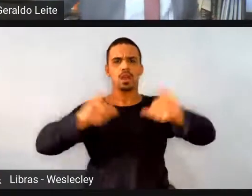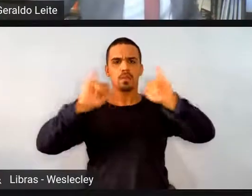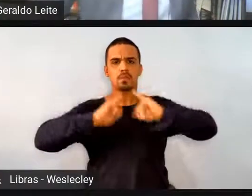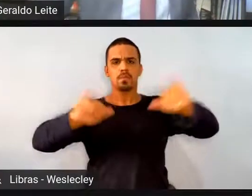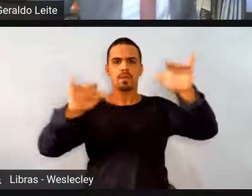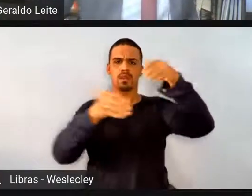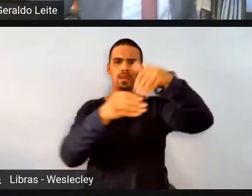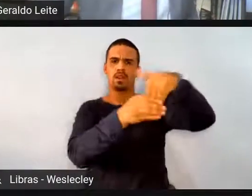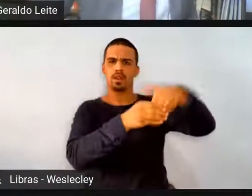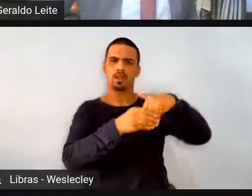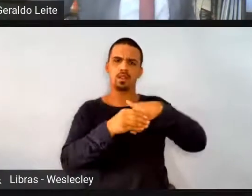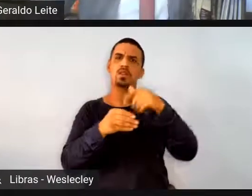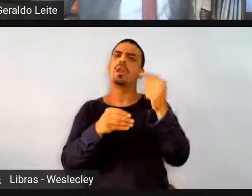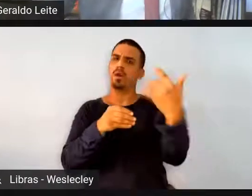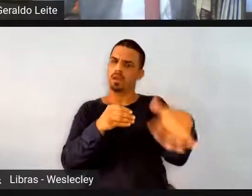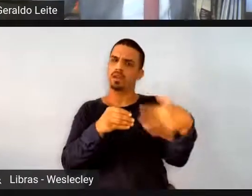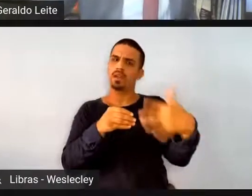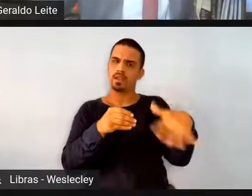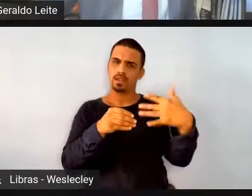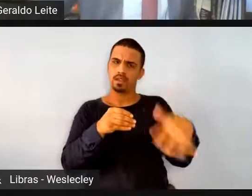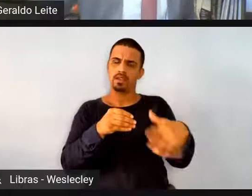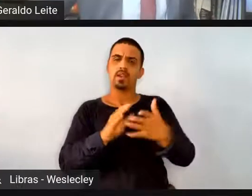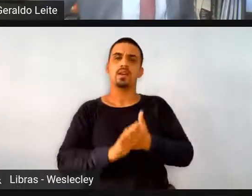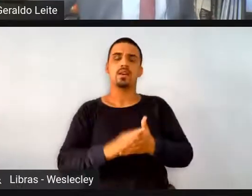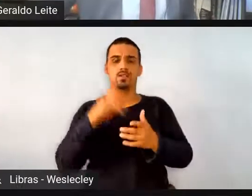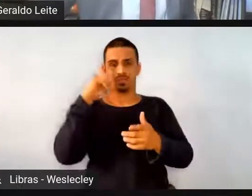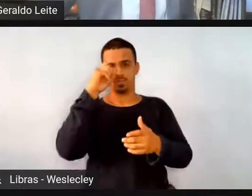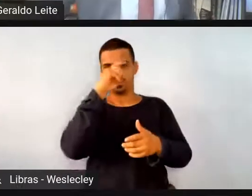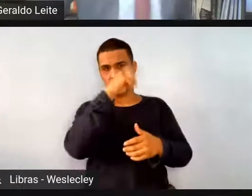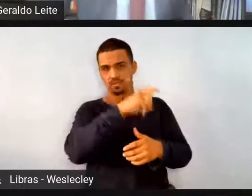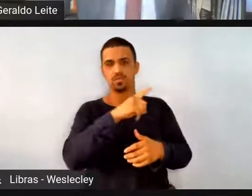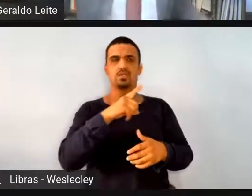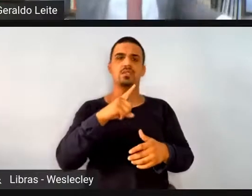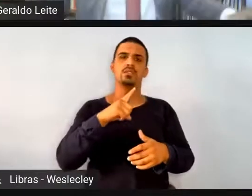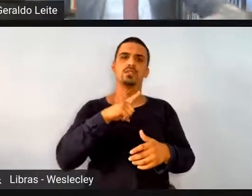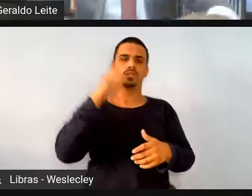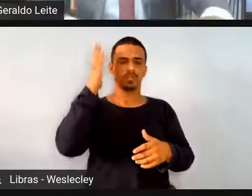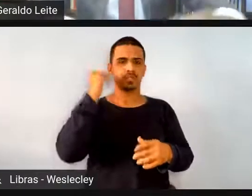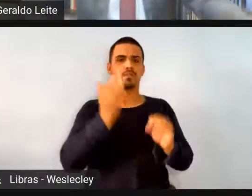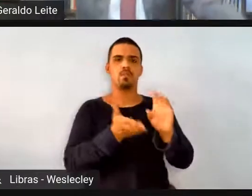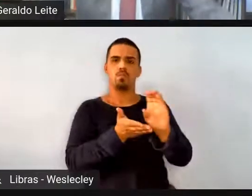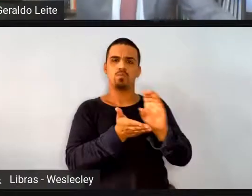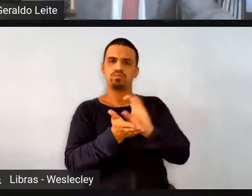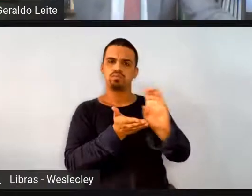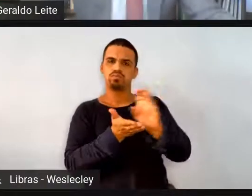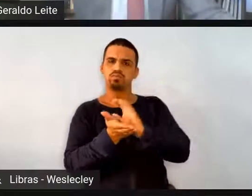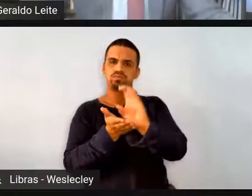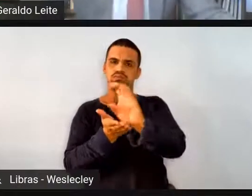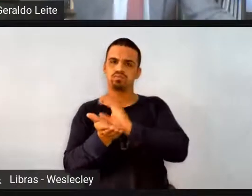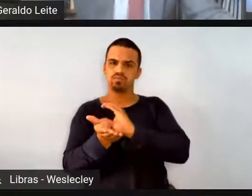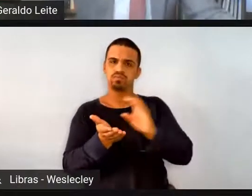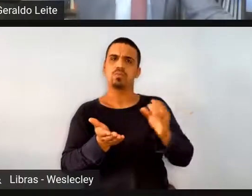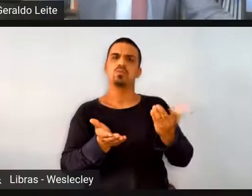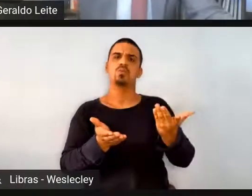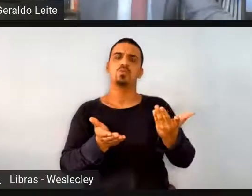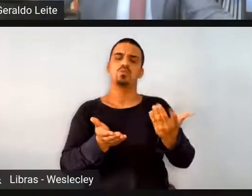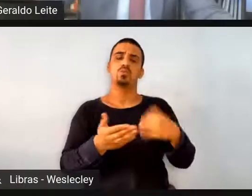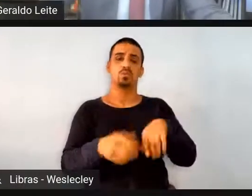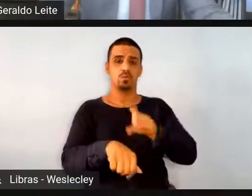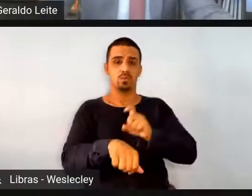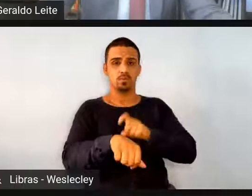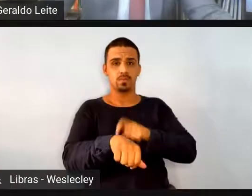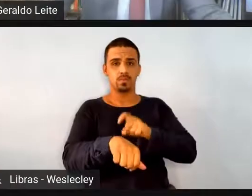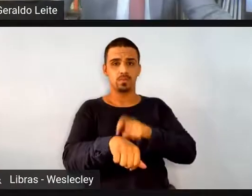poucas fontes de financiamento, com uma dificuldade de obtenção de recurso. Ao mesmo tempo, a partir de um